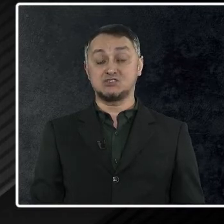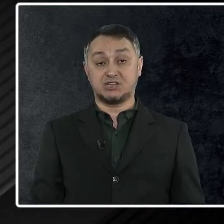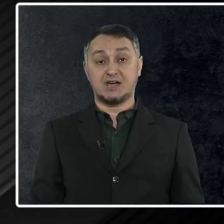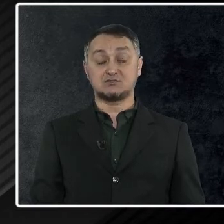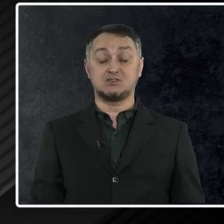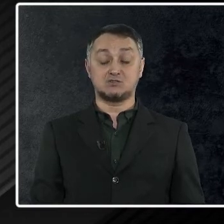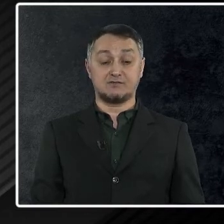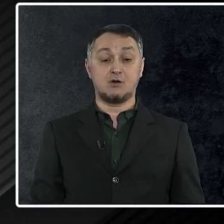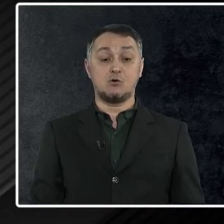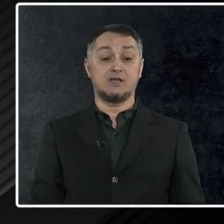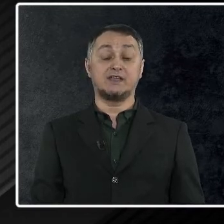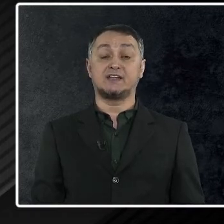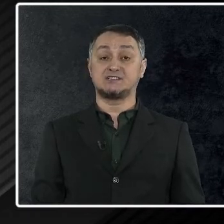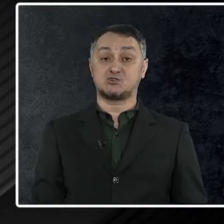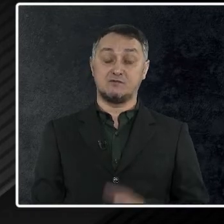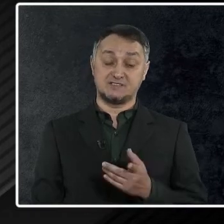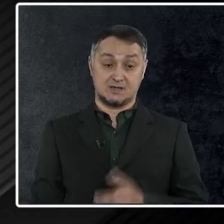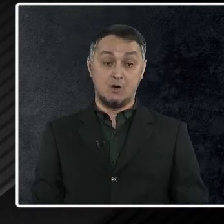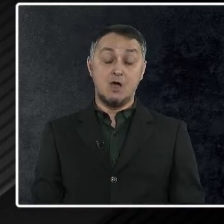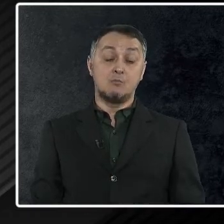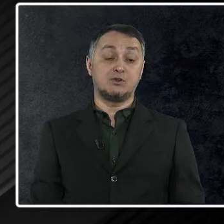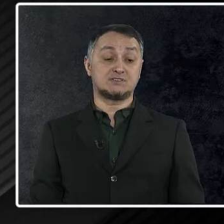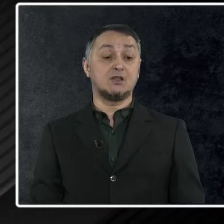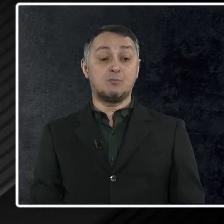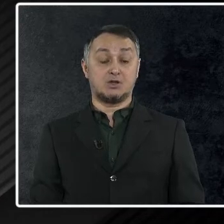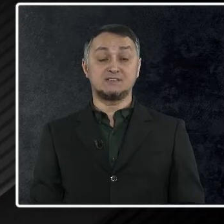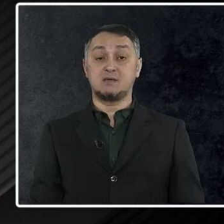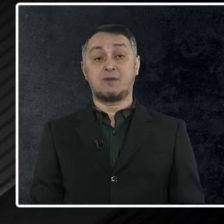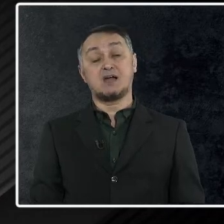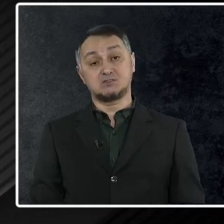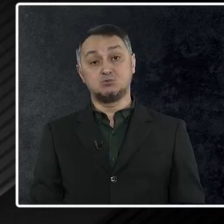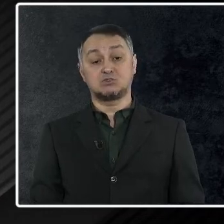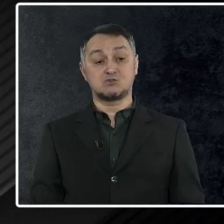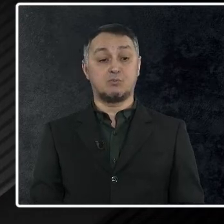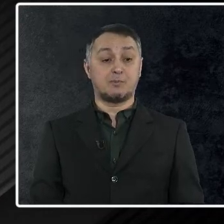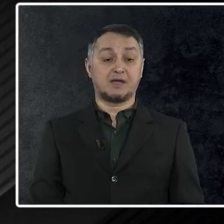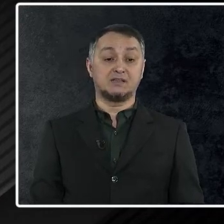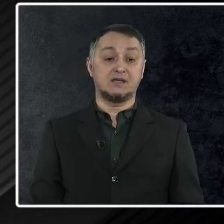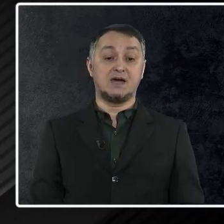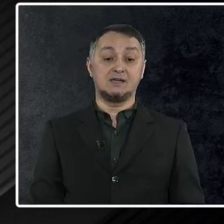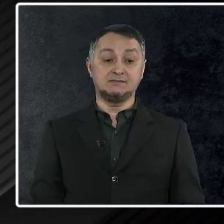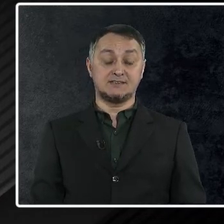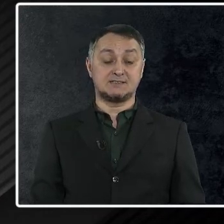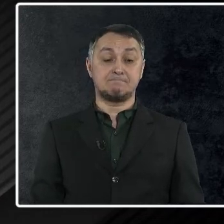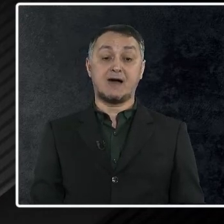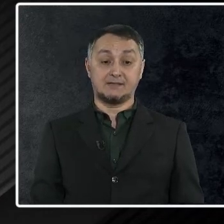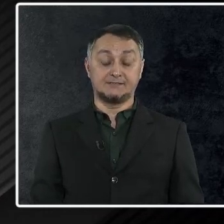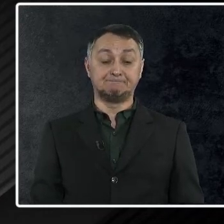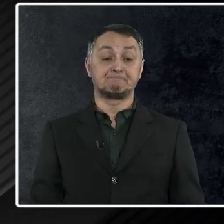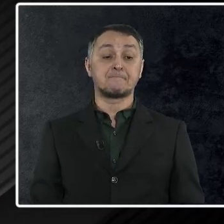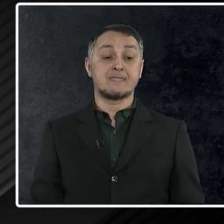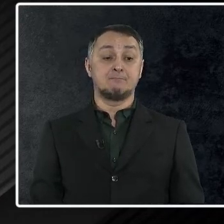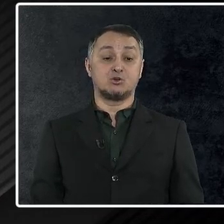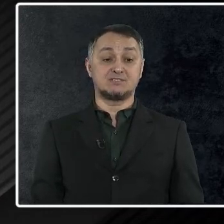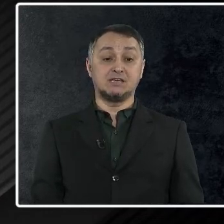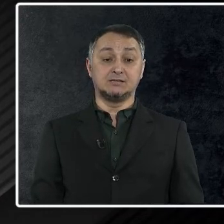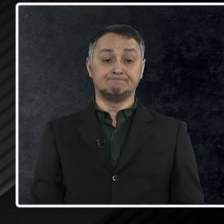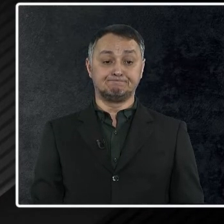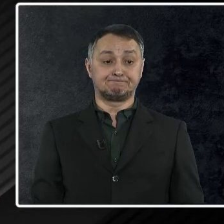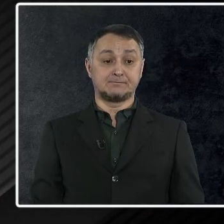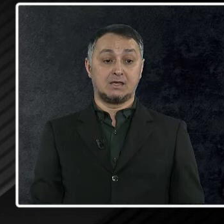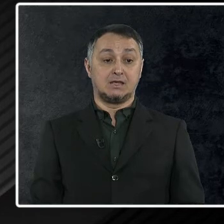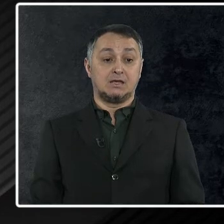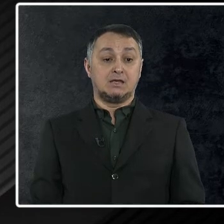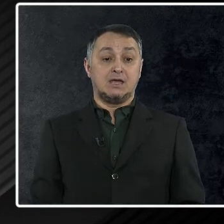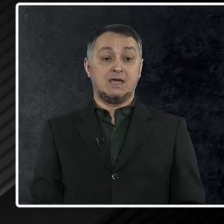dos candidatos, que só vai ocorrer na data de convenção. Por isso que não podem ser pagas multas com propaganda antecipada.